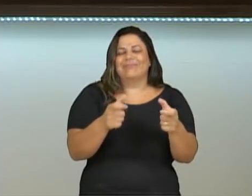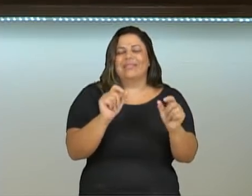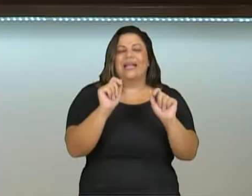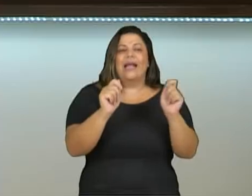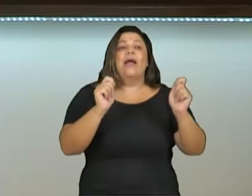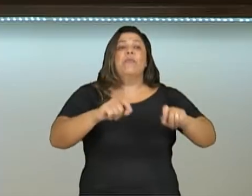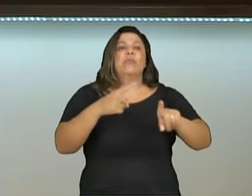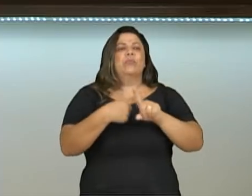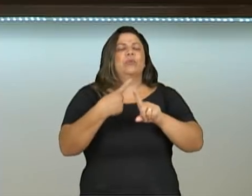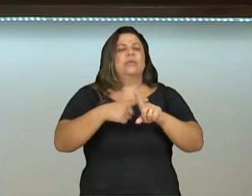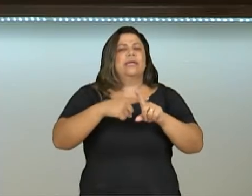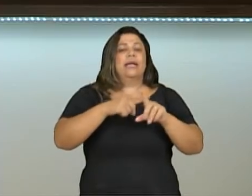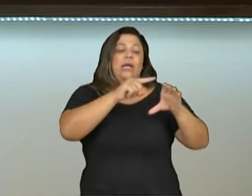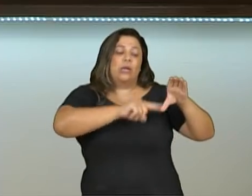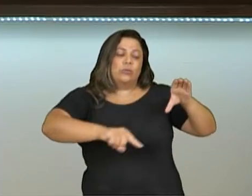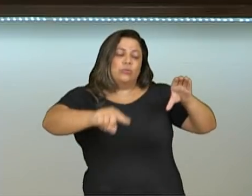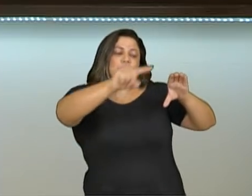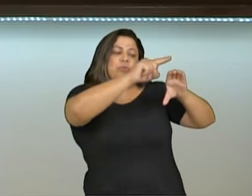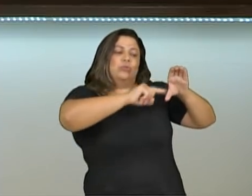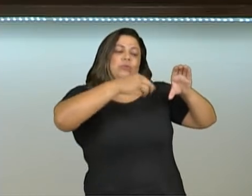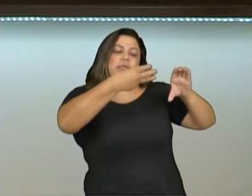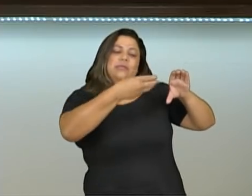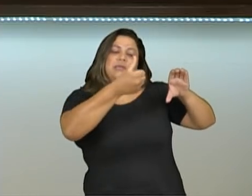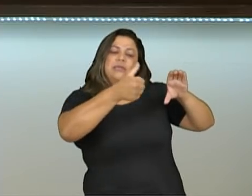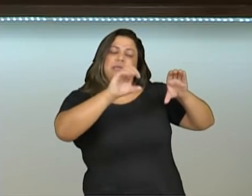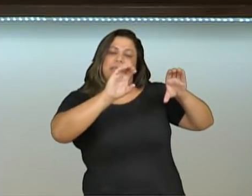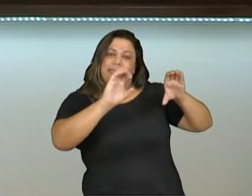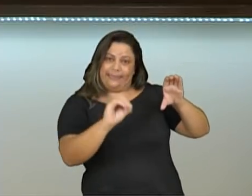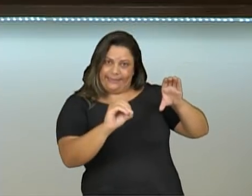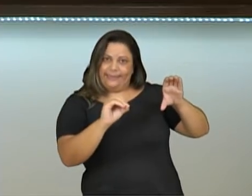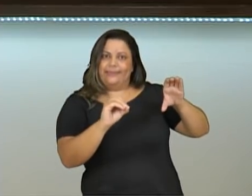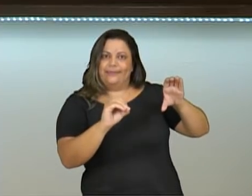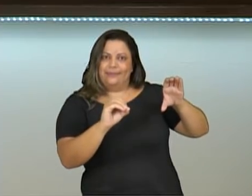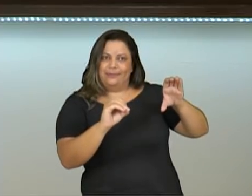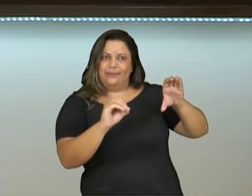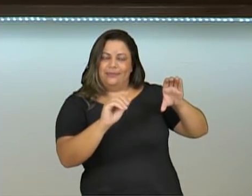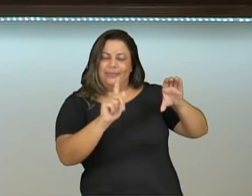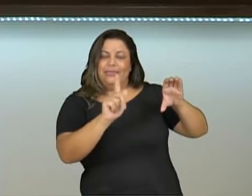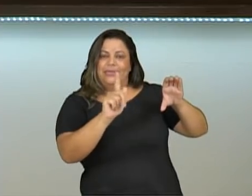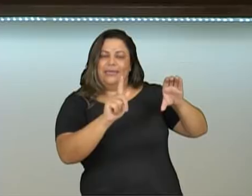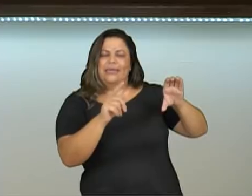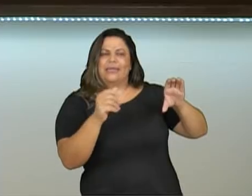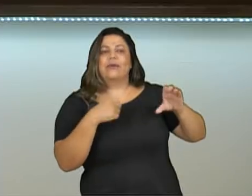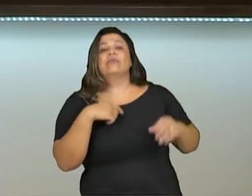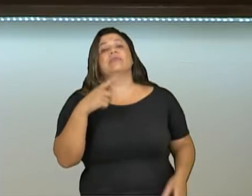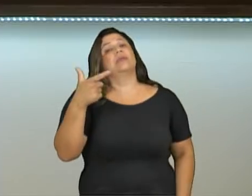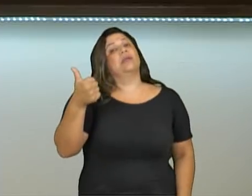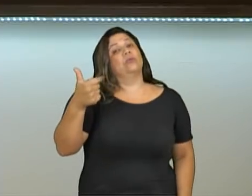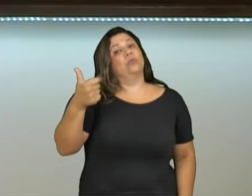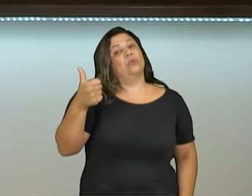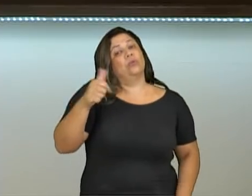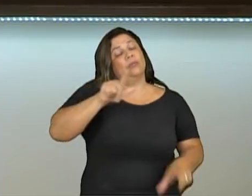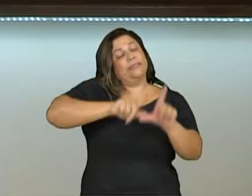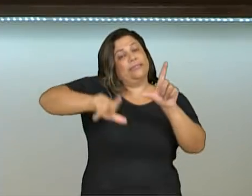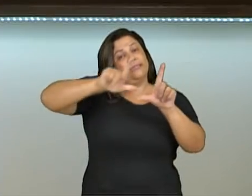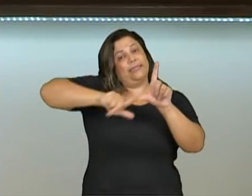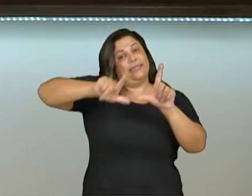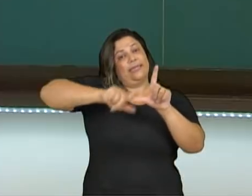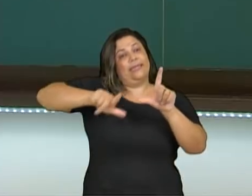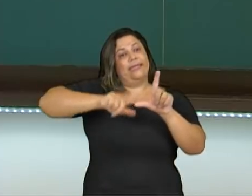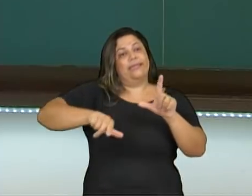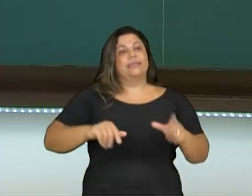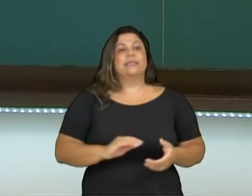tem 360 graus, como nós temos 12 letras, que eu já sugeri de início. Pegue esse